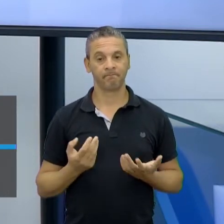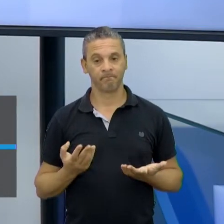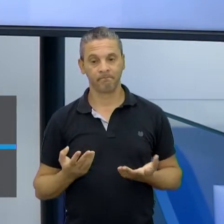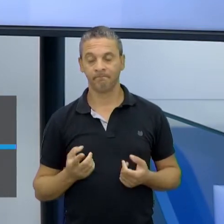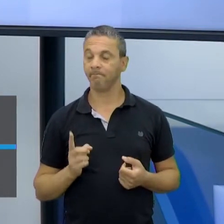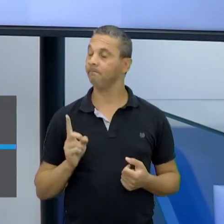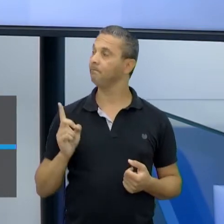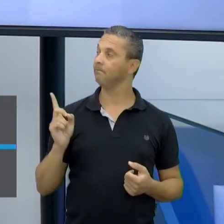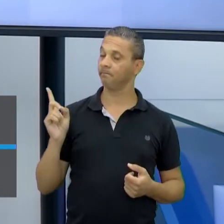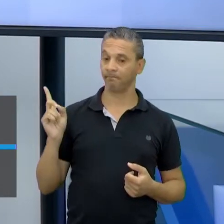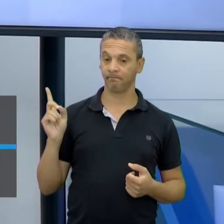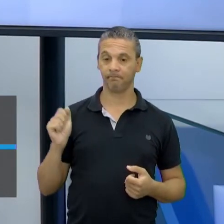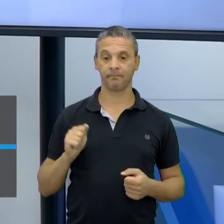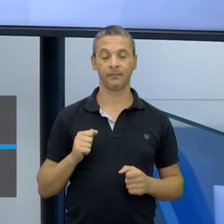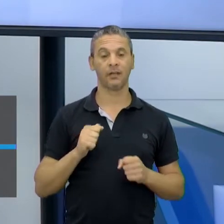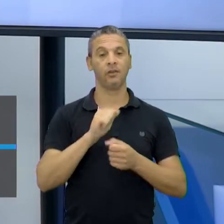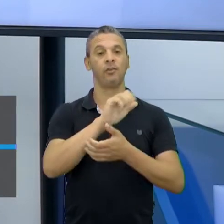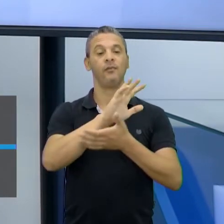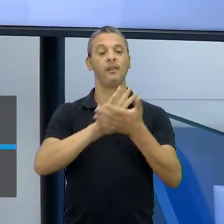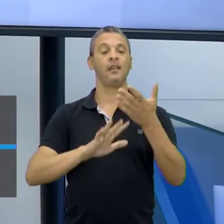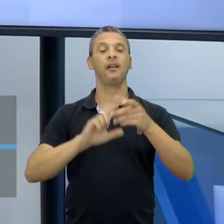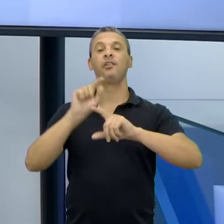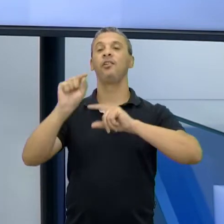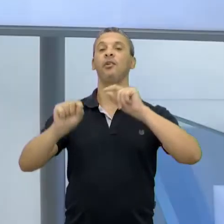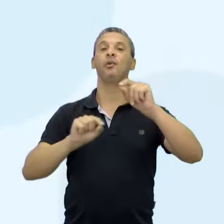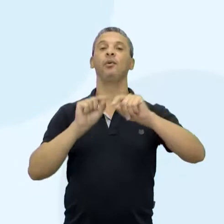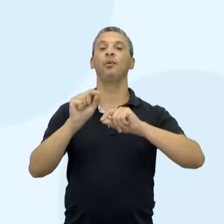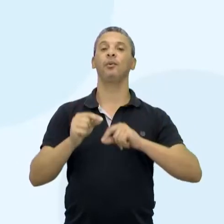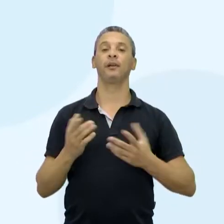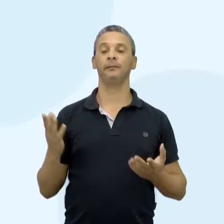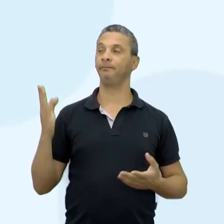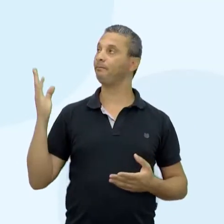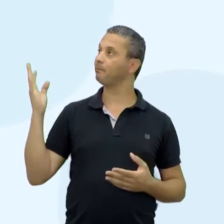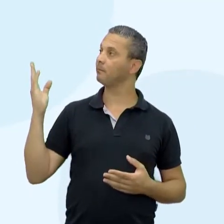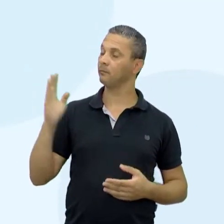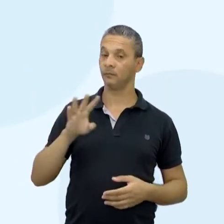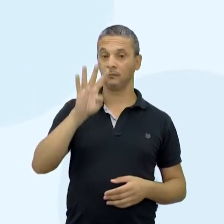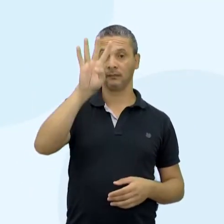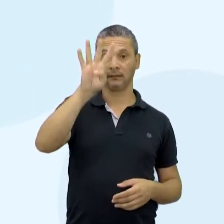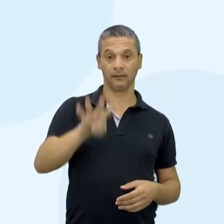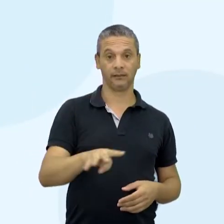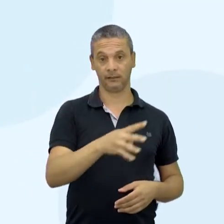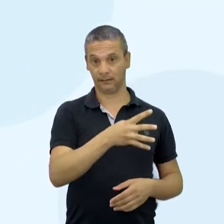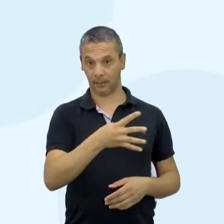E aí, a atividade de hoje, a gente vai organizar uma tabela